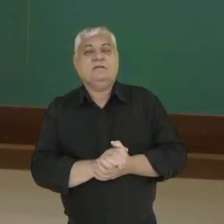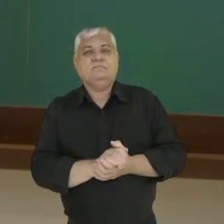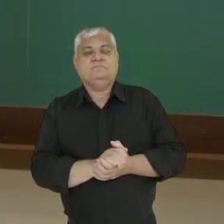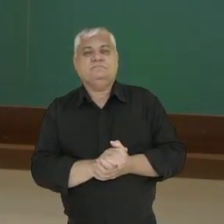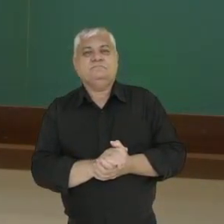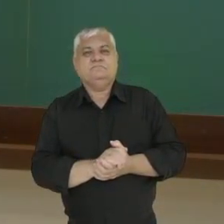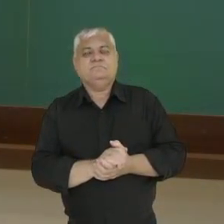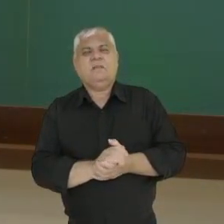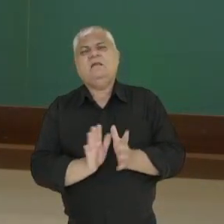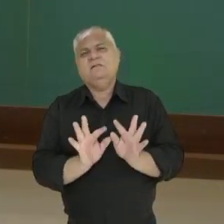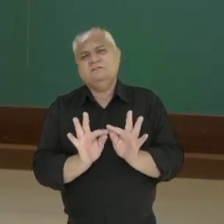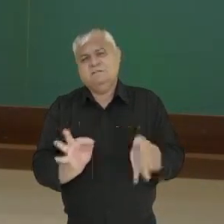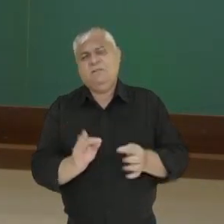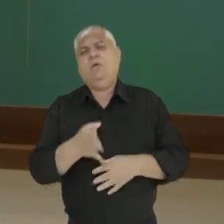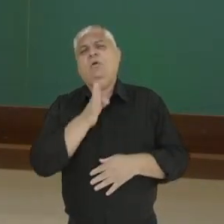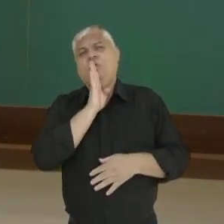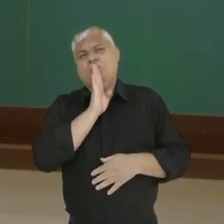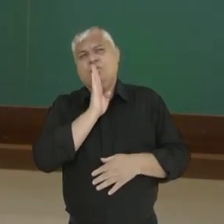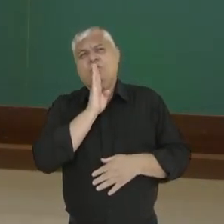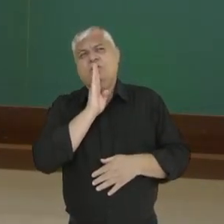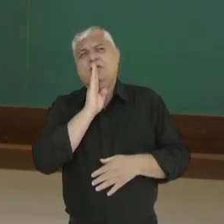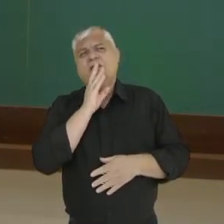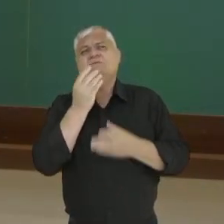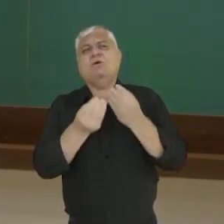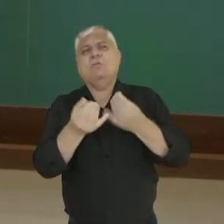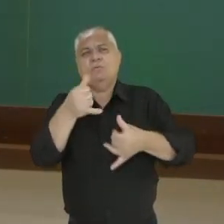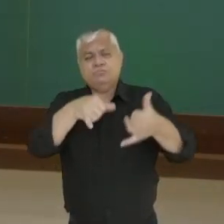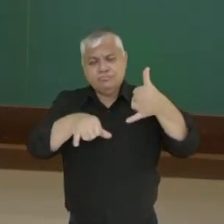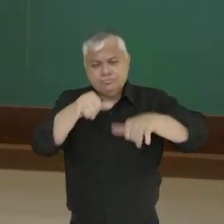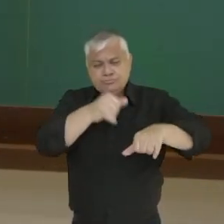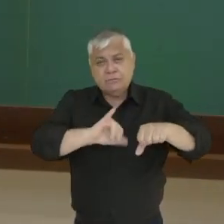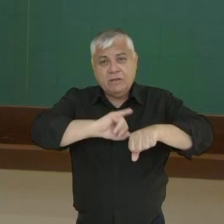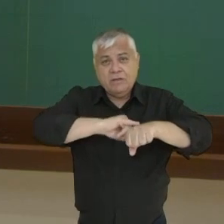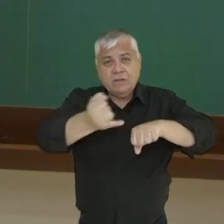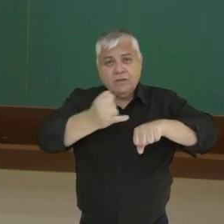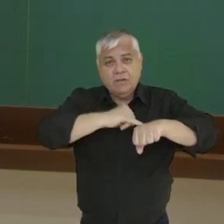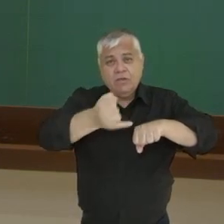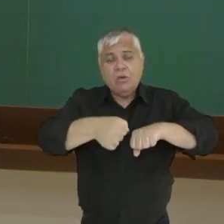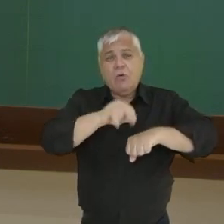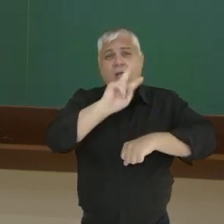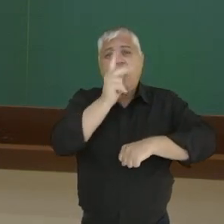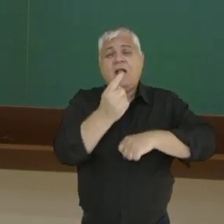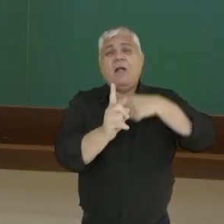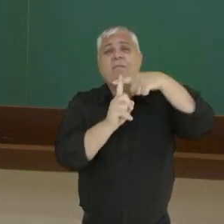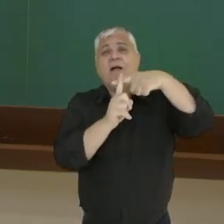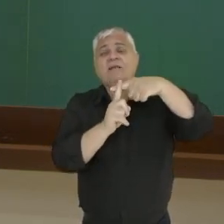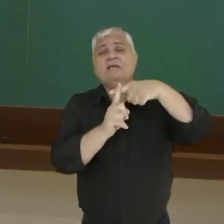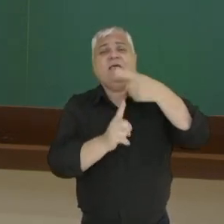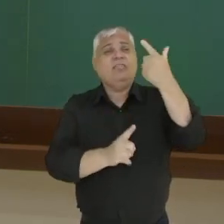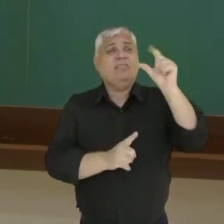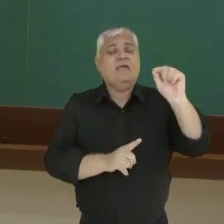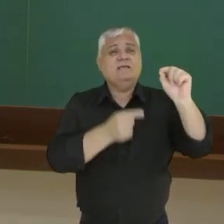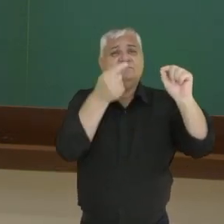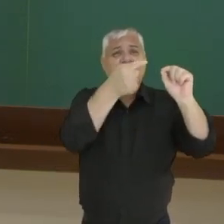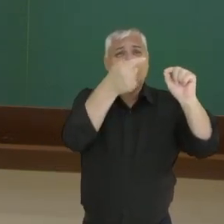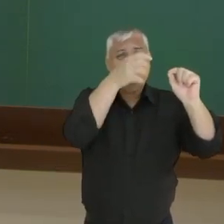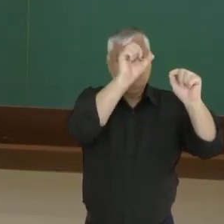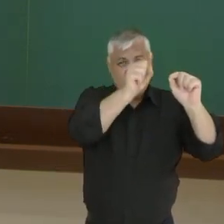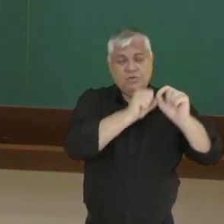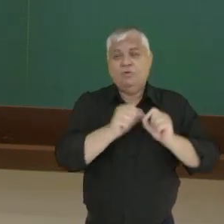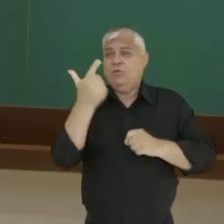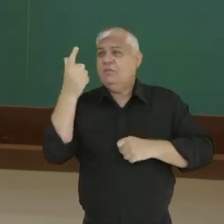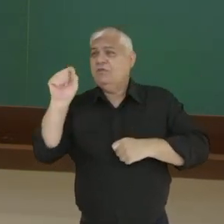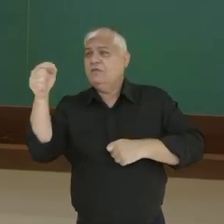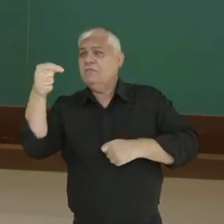Simples, né? Nós conhecemos a concentração de íons H+, 10 na menos 8, 10 na menos 3. Substituir